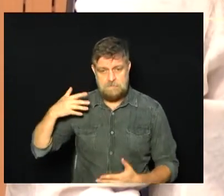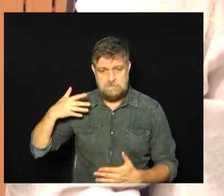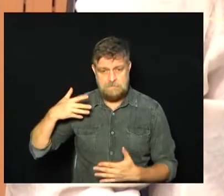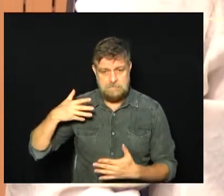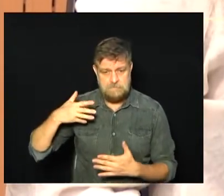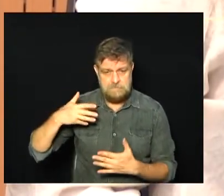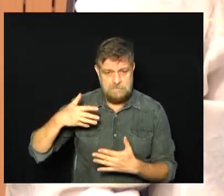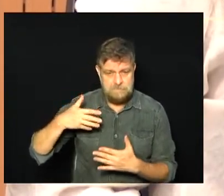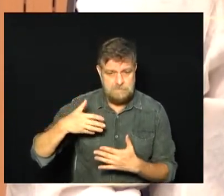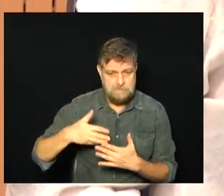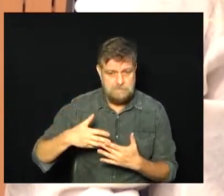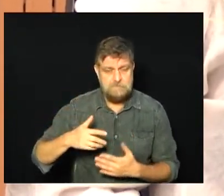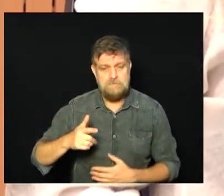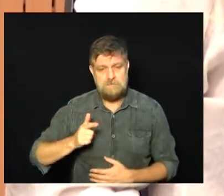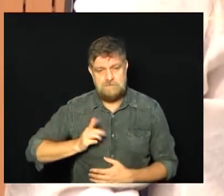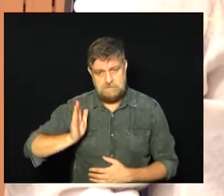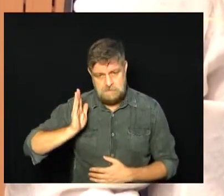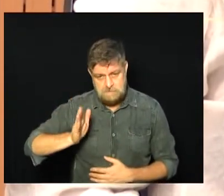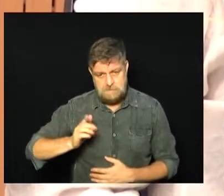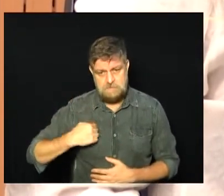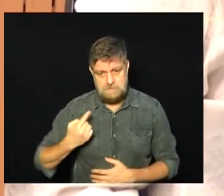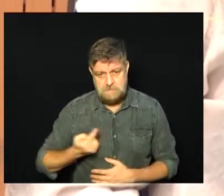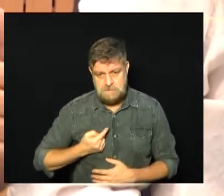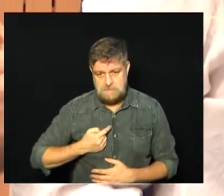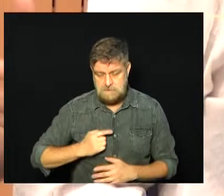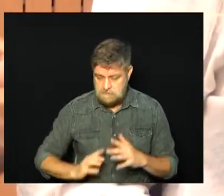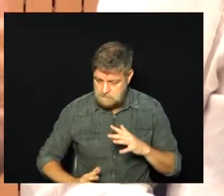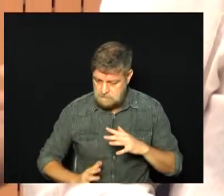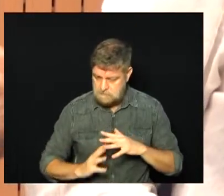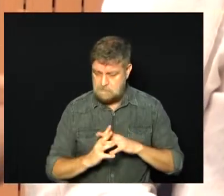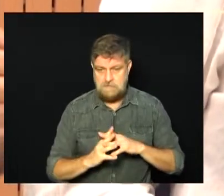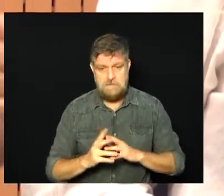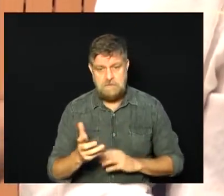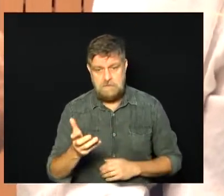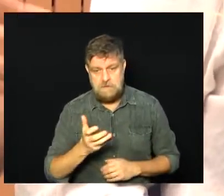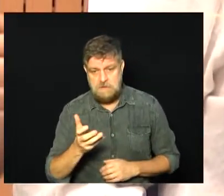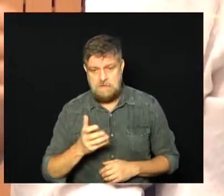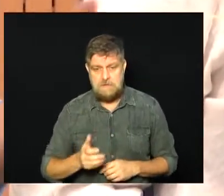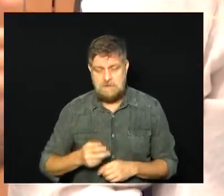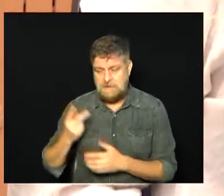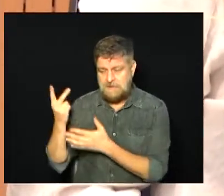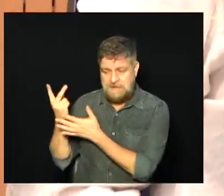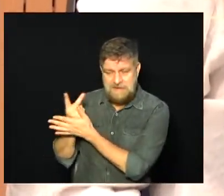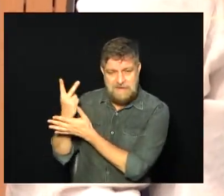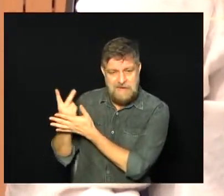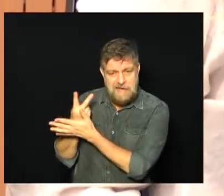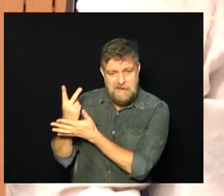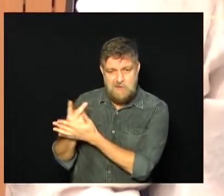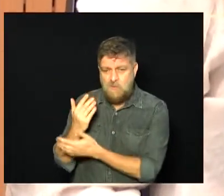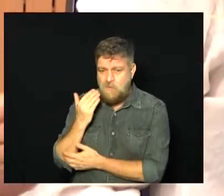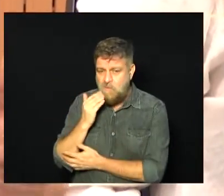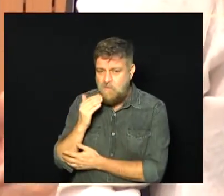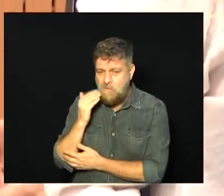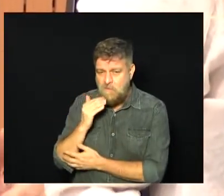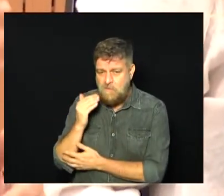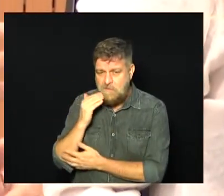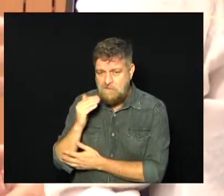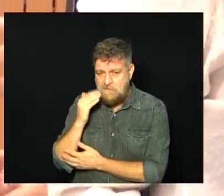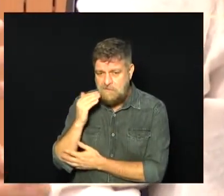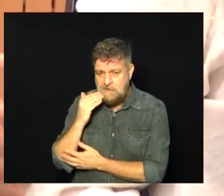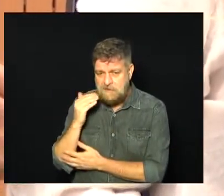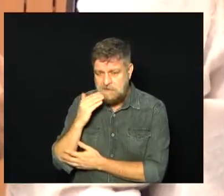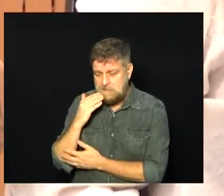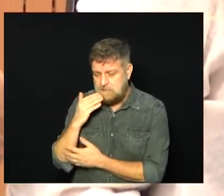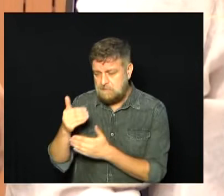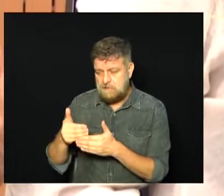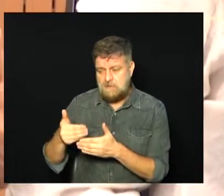passado, mas a gente quer além, né? Eu acho que os equívocos, erros, falhas, né, no processo